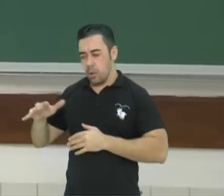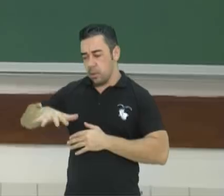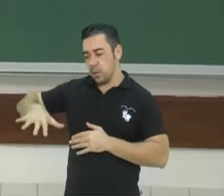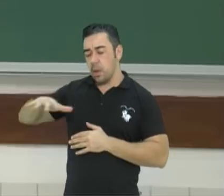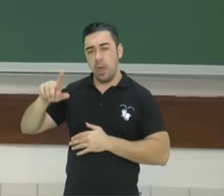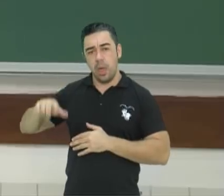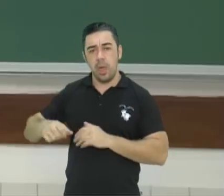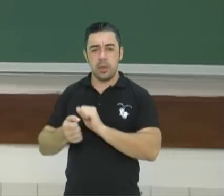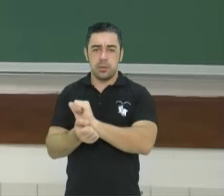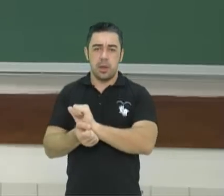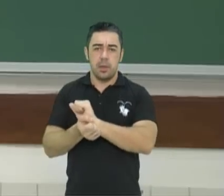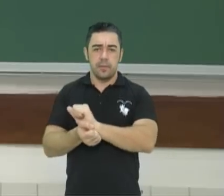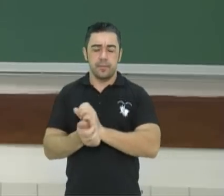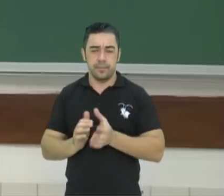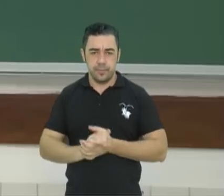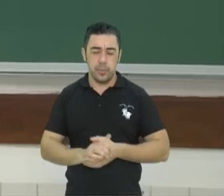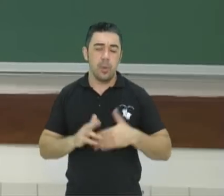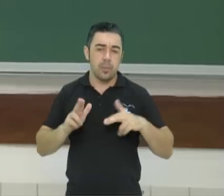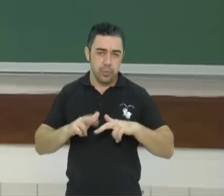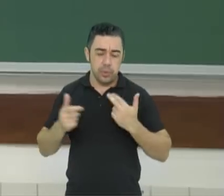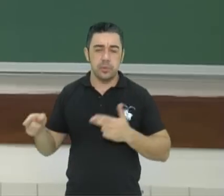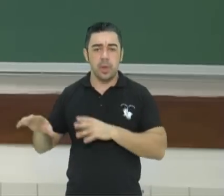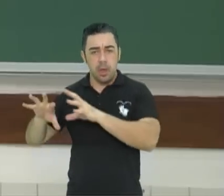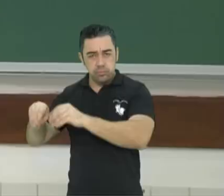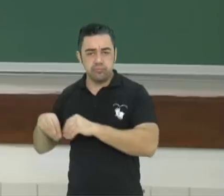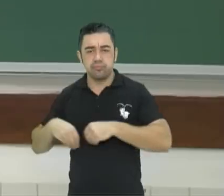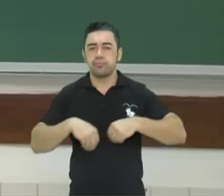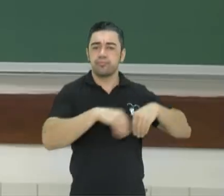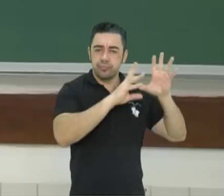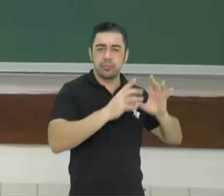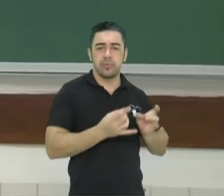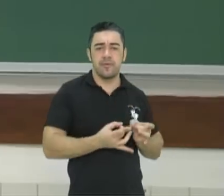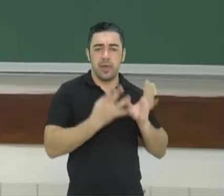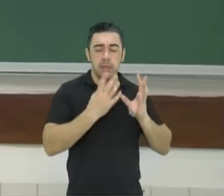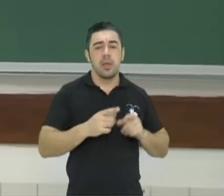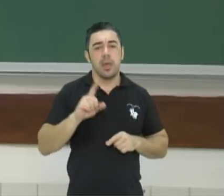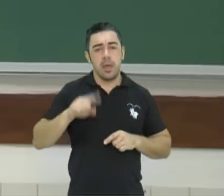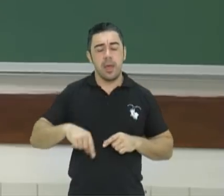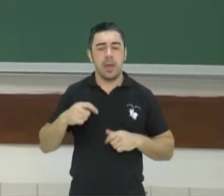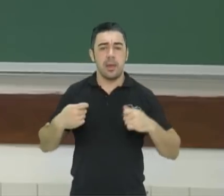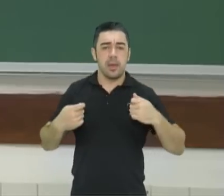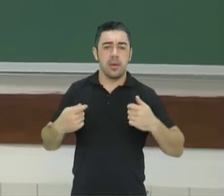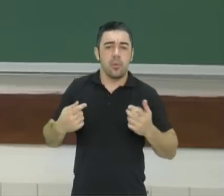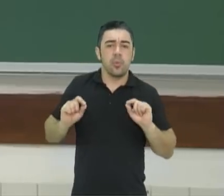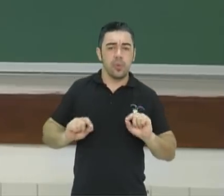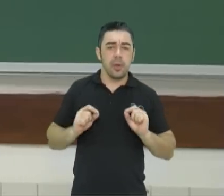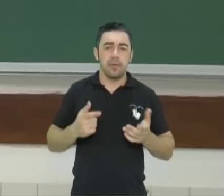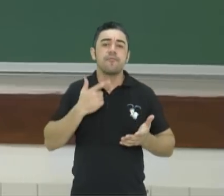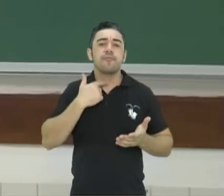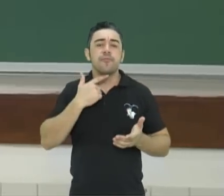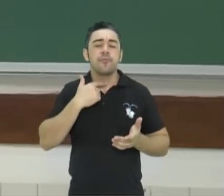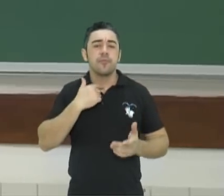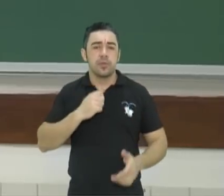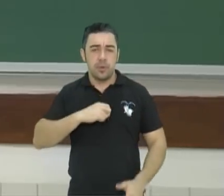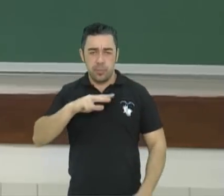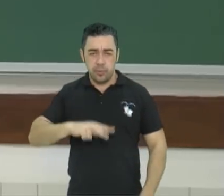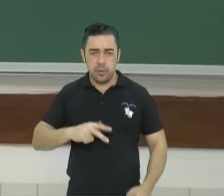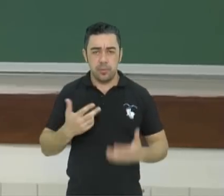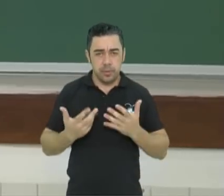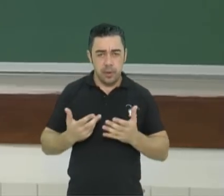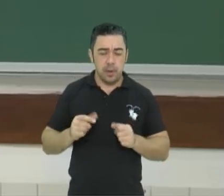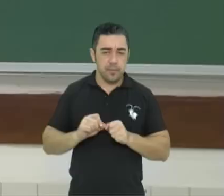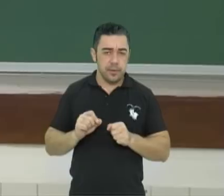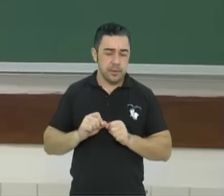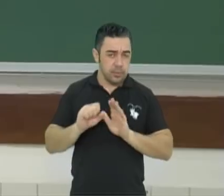africano para atender uma demanda, uma necessidade comercial dos portugueses quando chegam à África lá no século